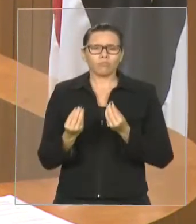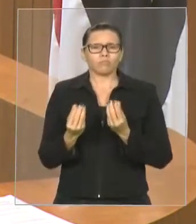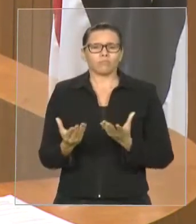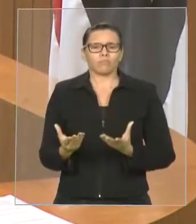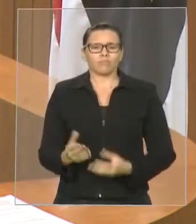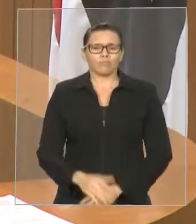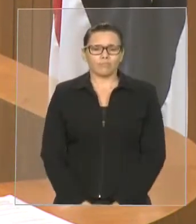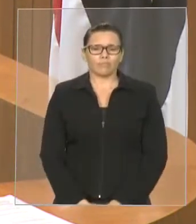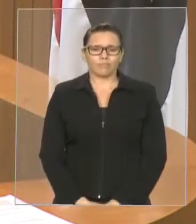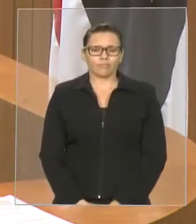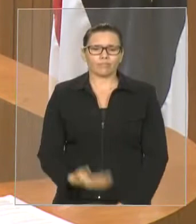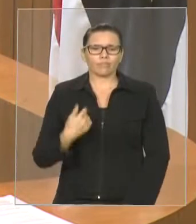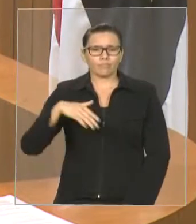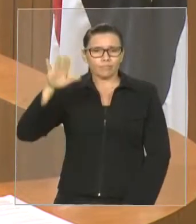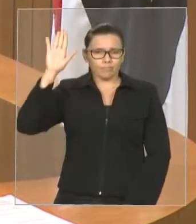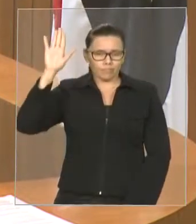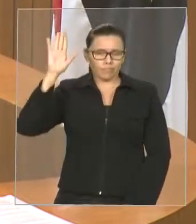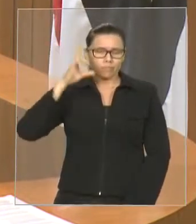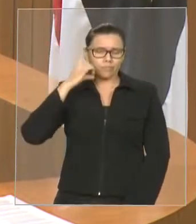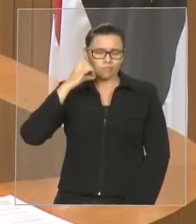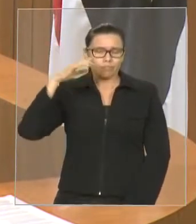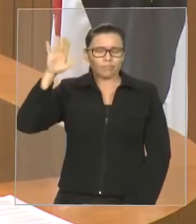realmente... Concedo uma parte a Vossa Excelência.